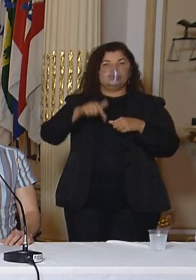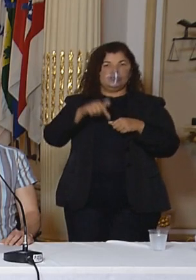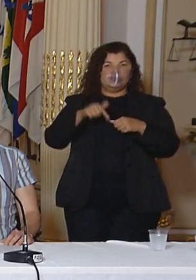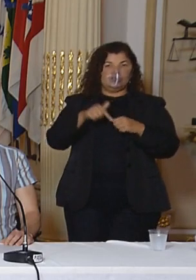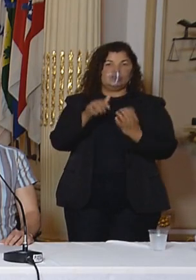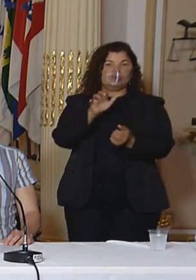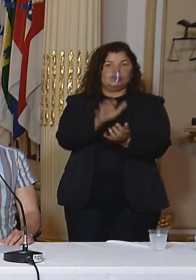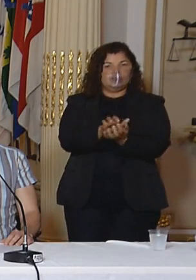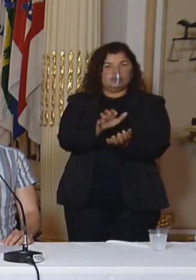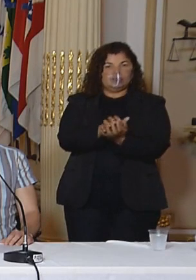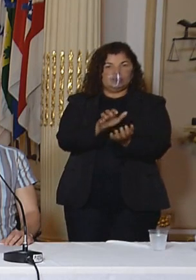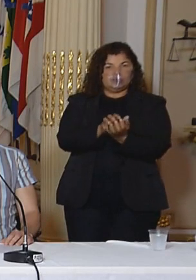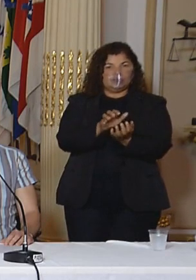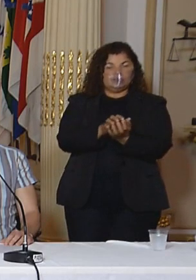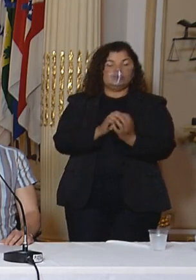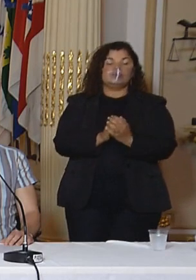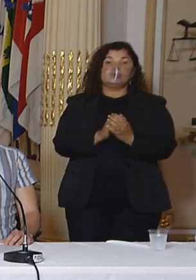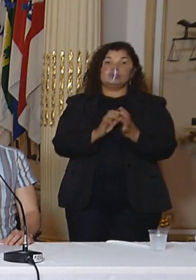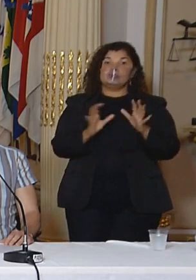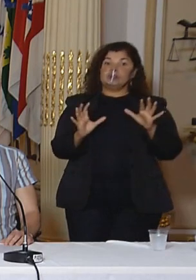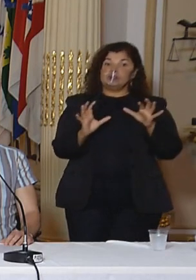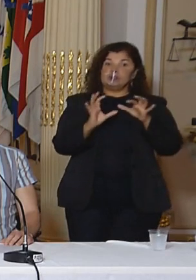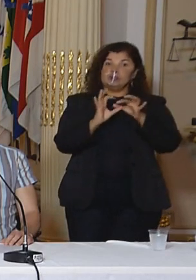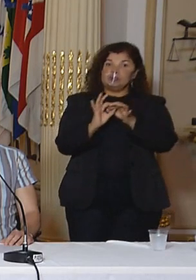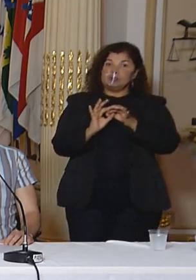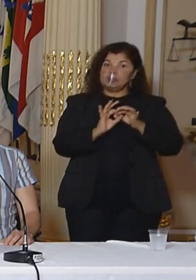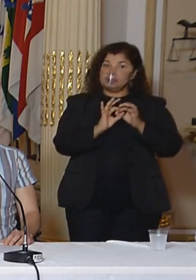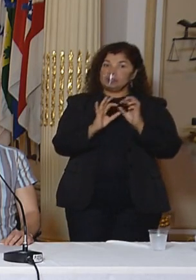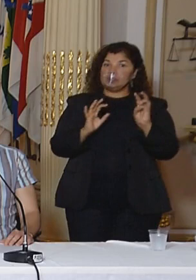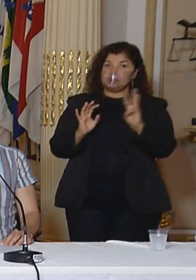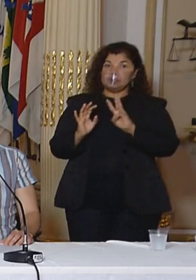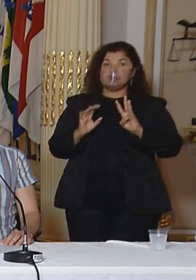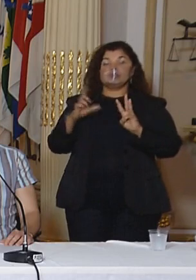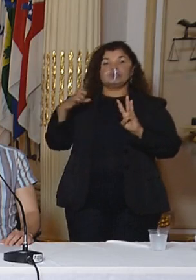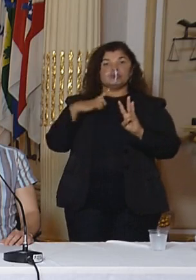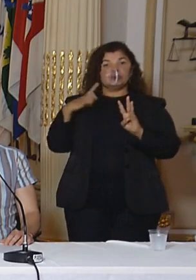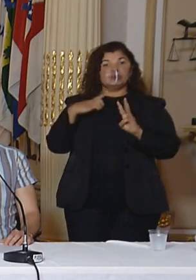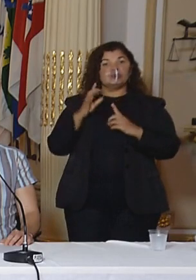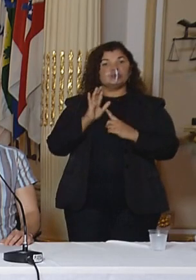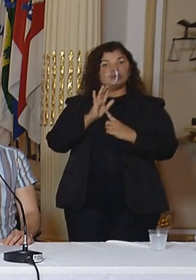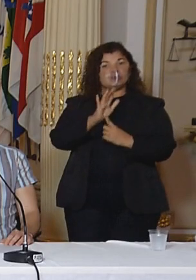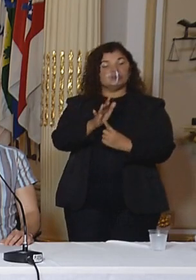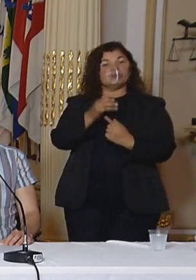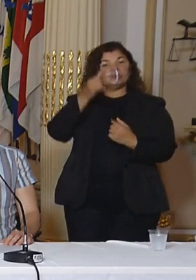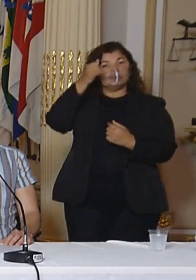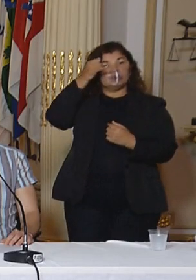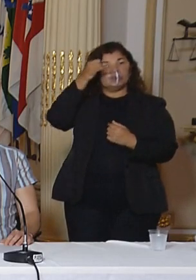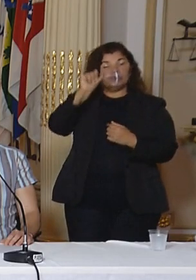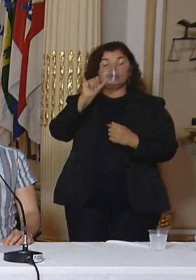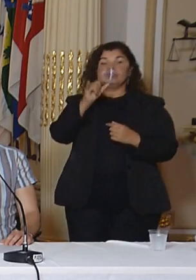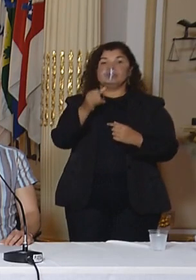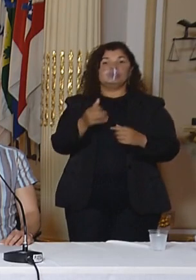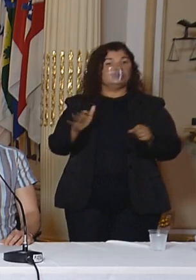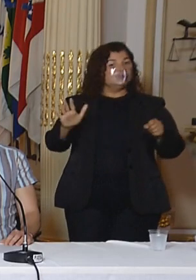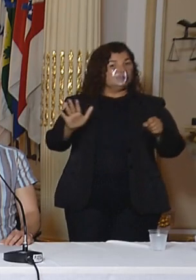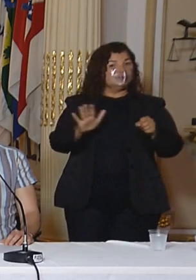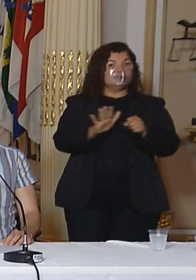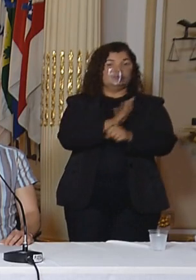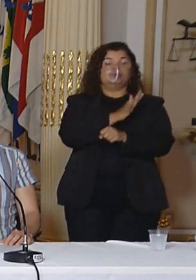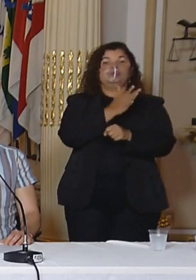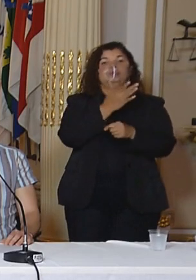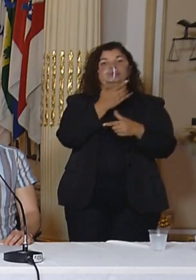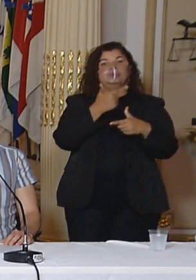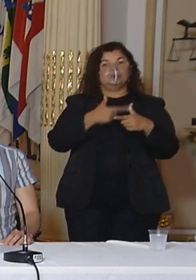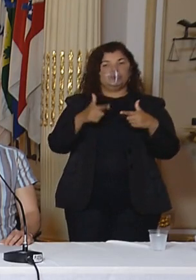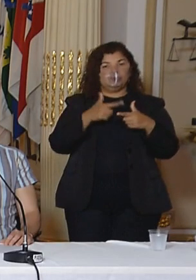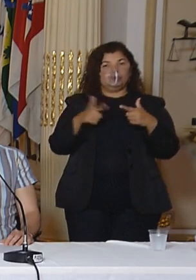do nosso Estado. Essa união tem sido capaz até aqui de evitar o colapso do sistema de saúde, o que é algo muito